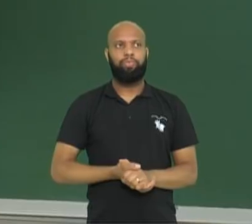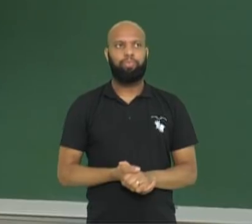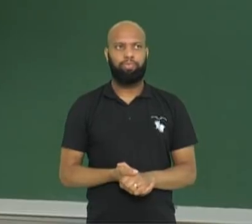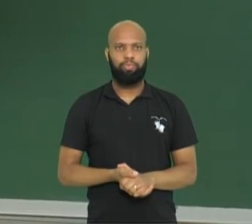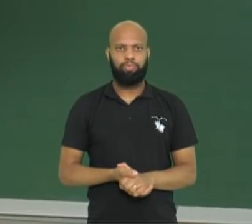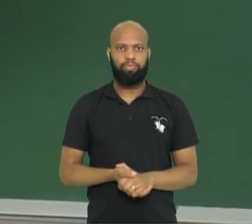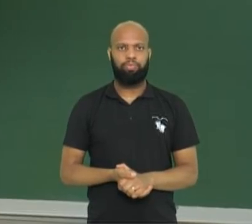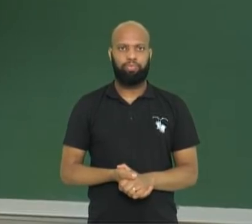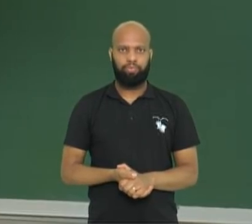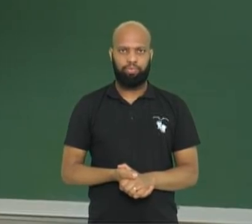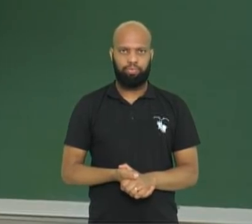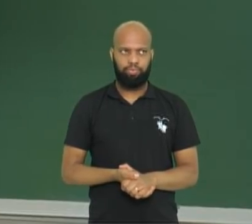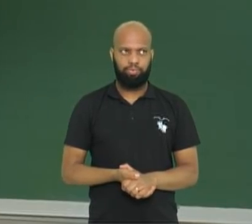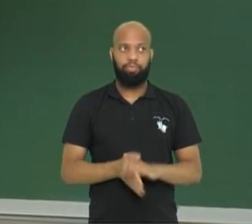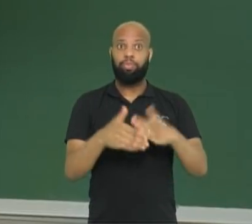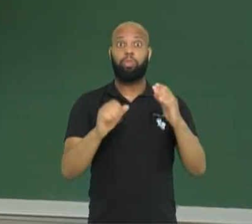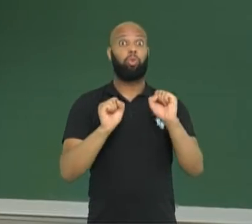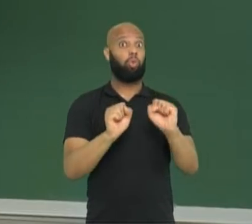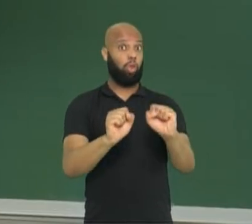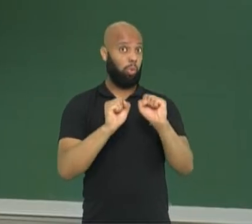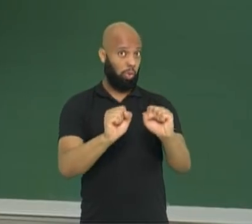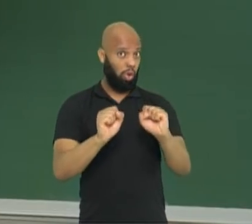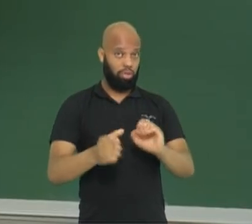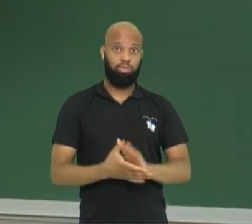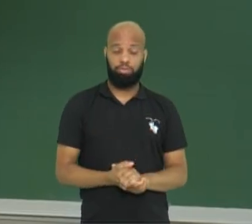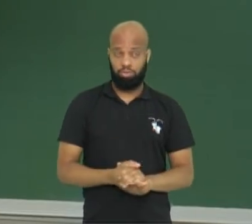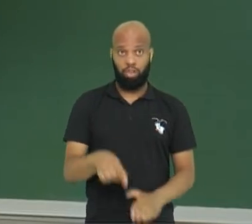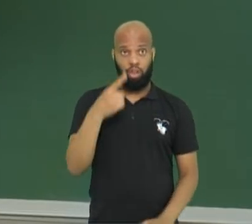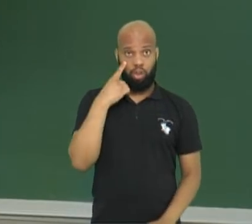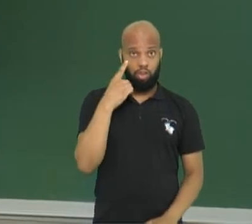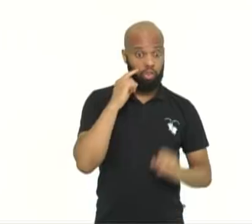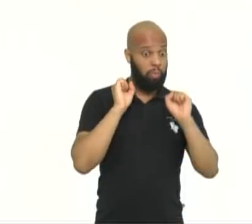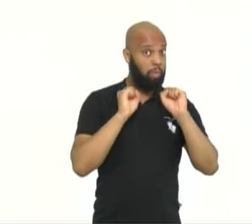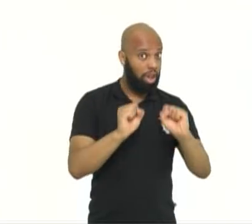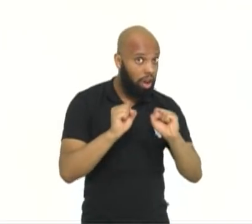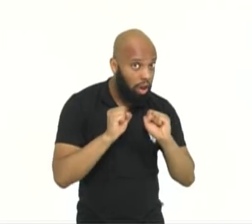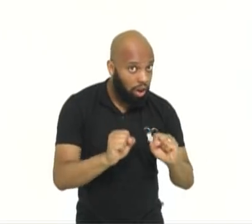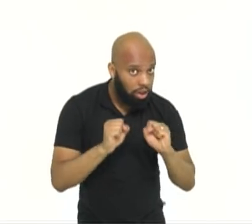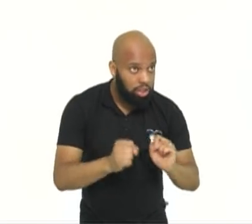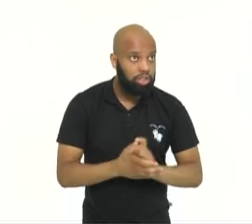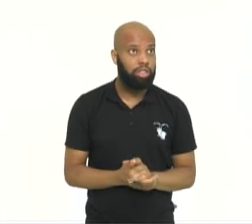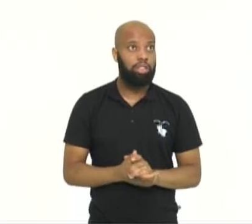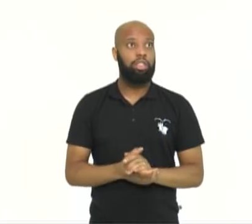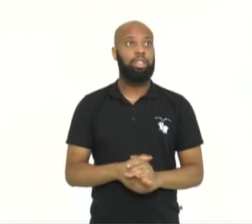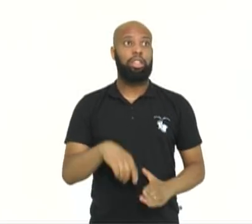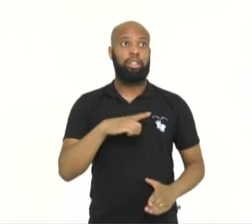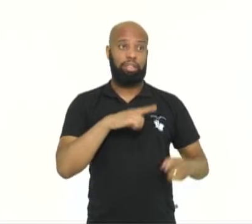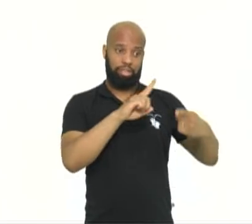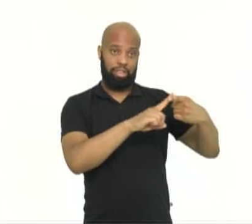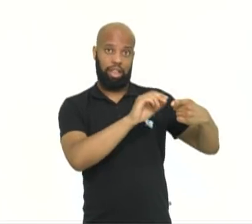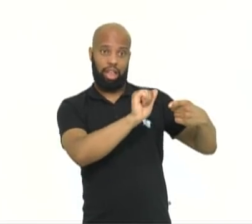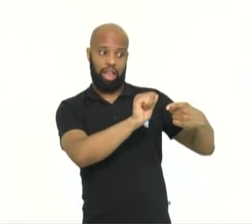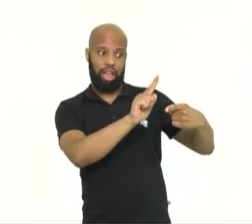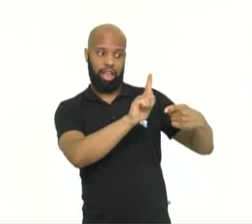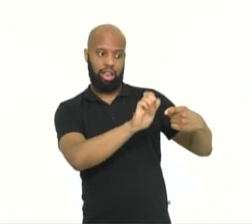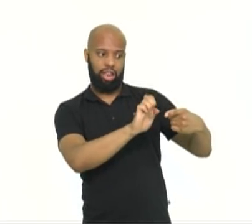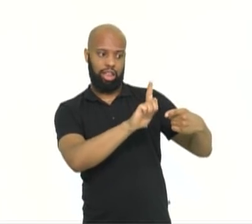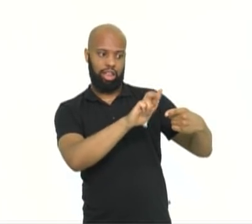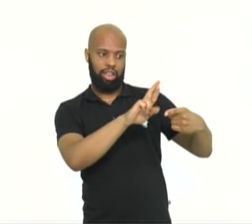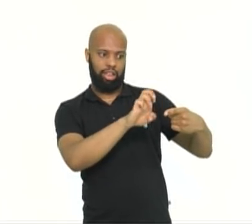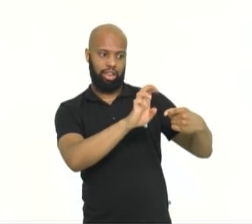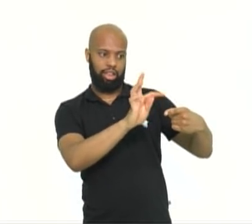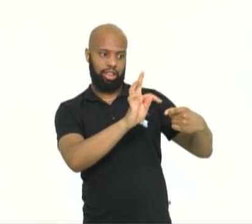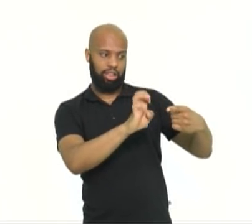Olha, ele pode ter sido, pessoal, observe isso, pode ter sido em Alegrete, Itaqui